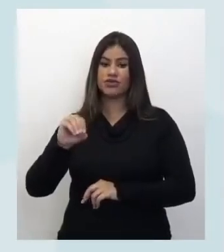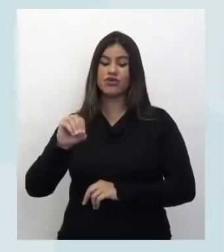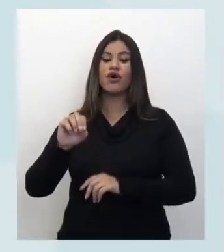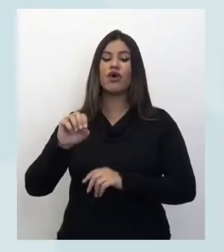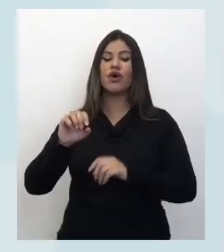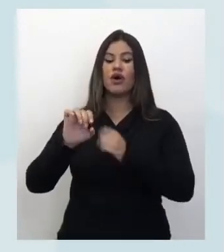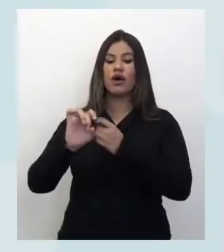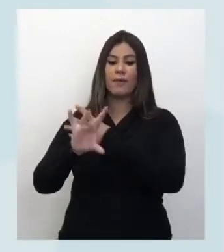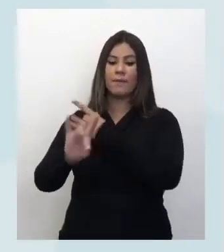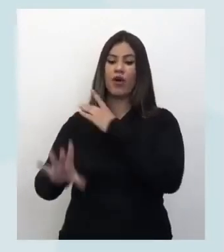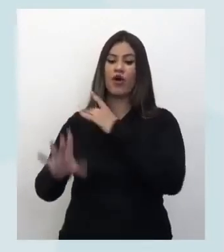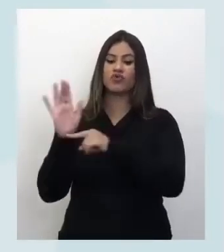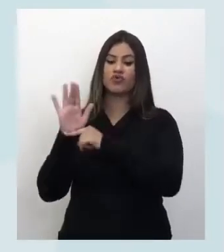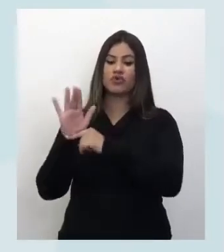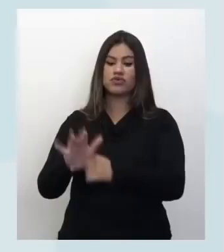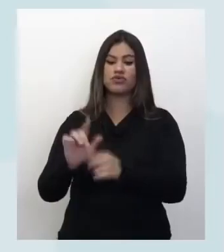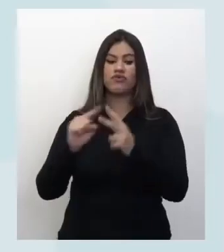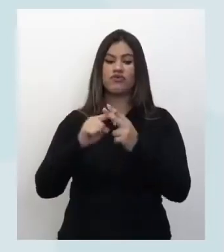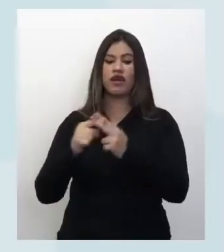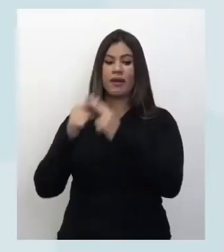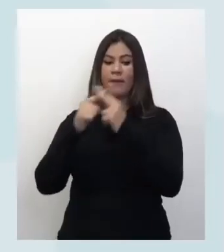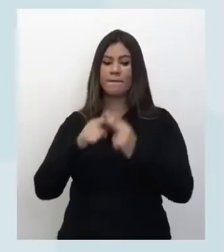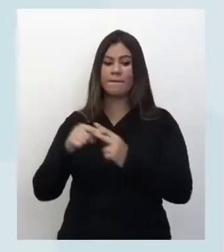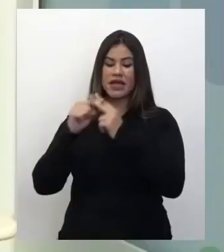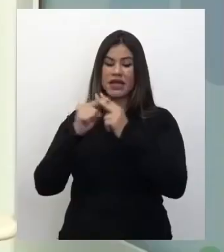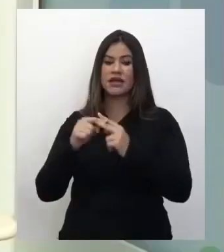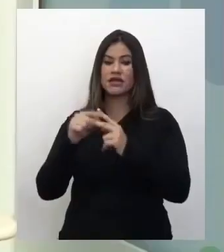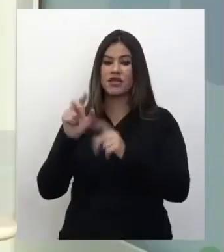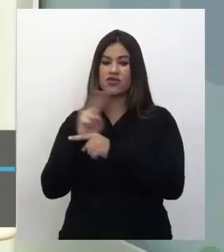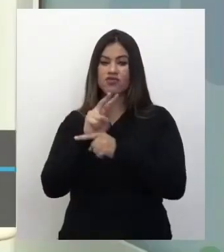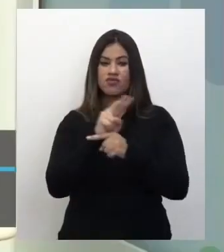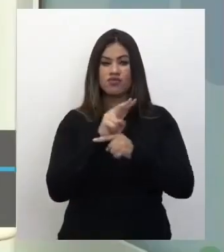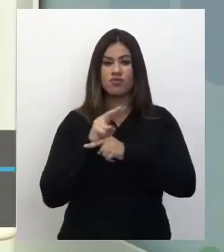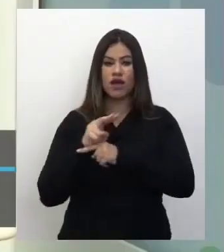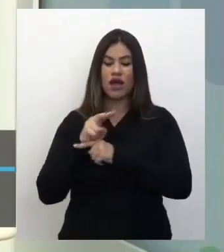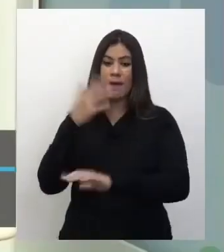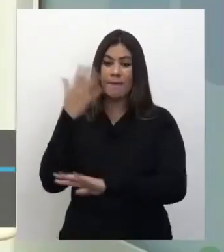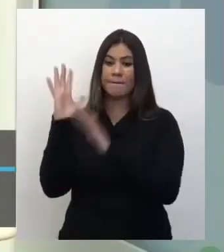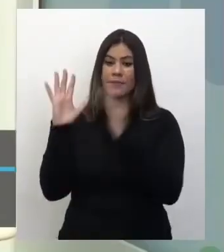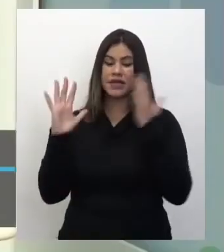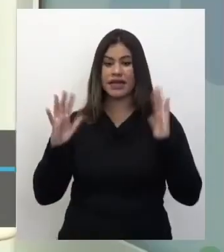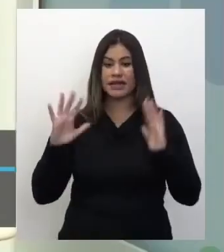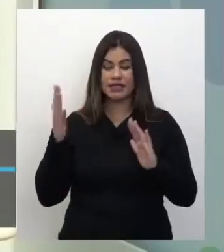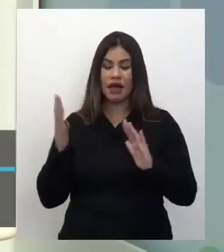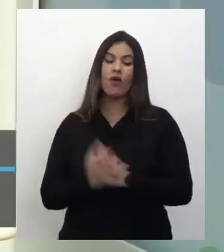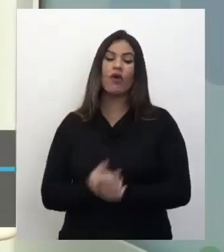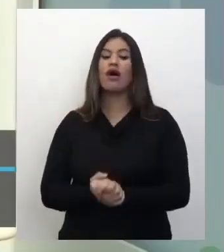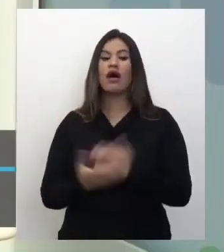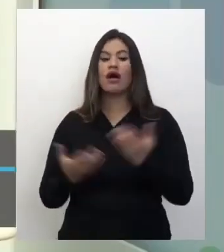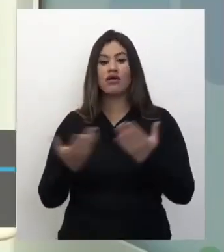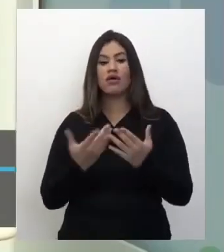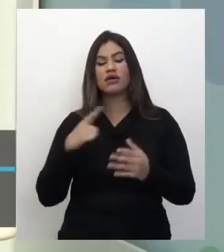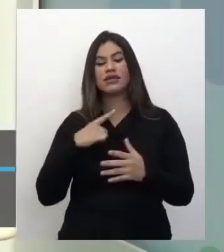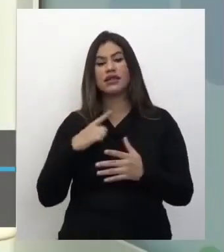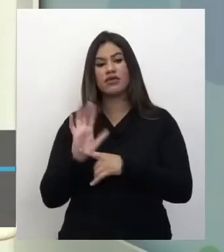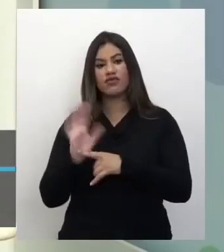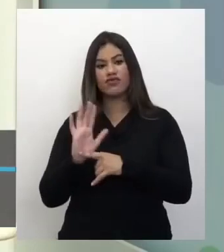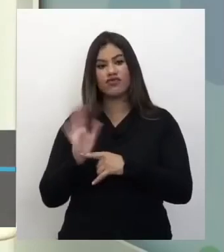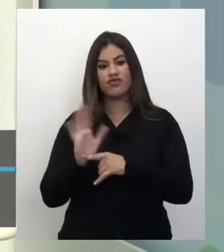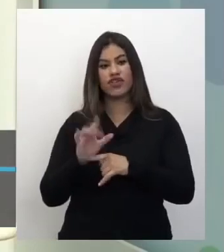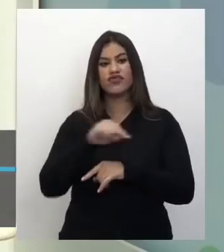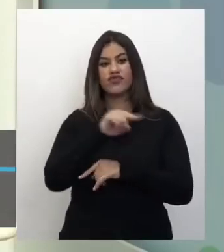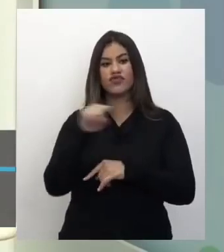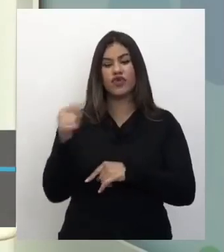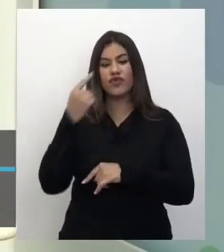monitoramento ambiental? Então, agora, né, vocês vão assistir um vídeo, mais uma vez, anotar as